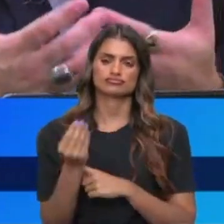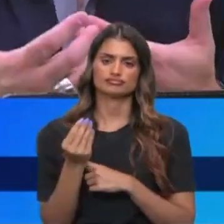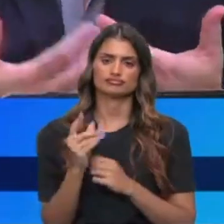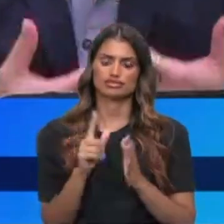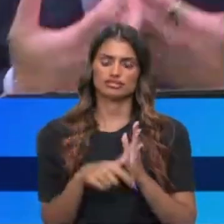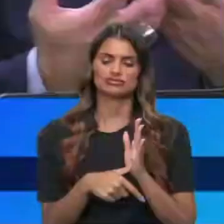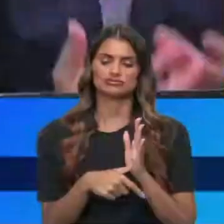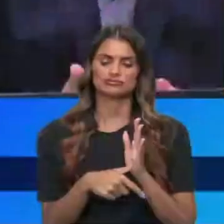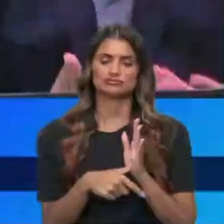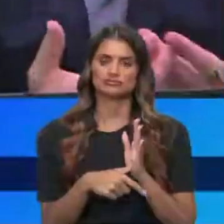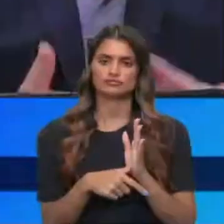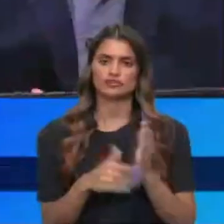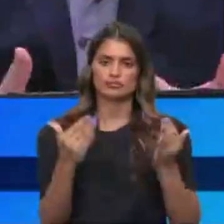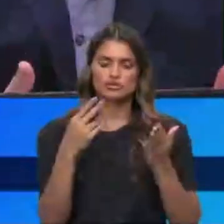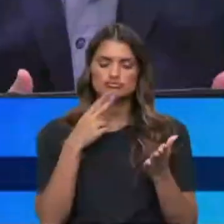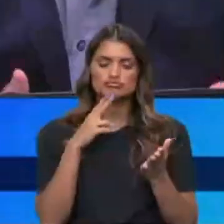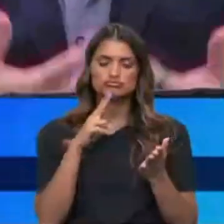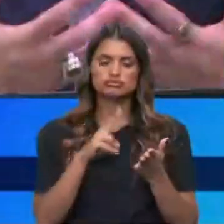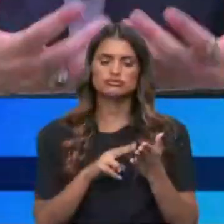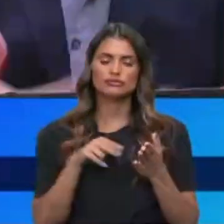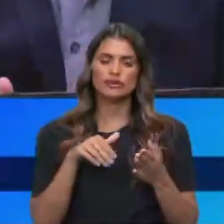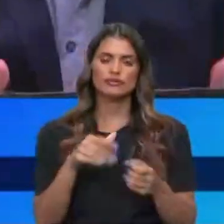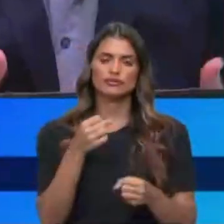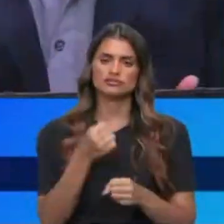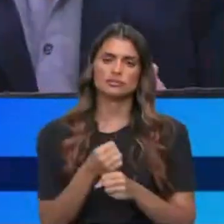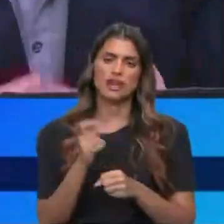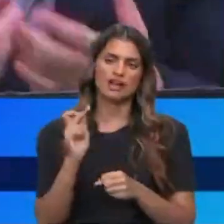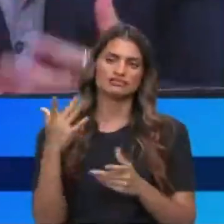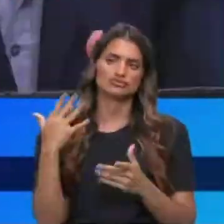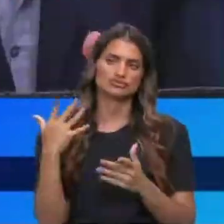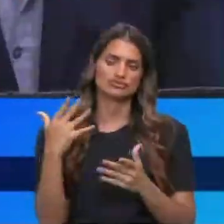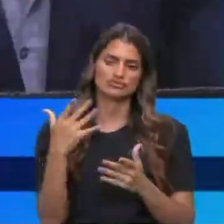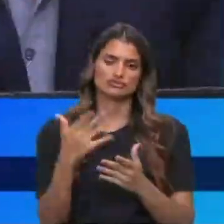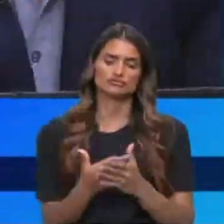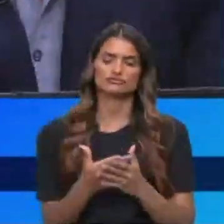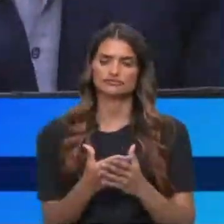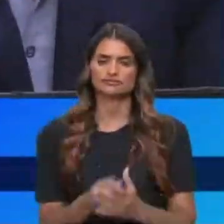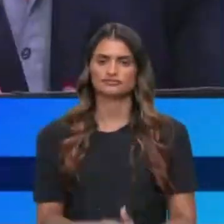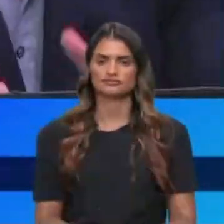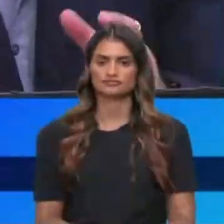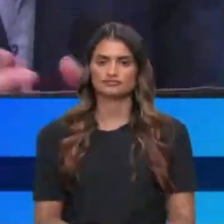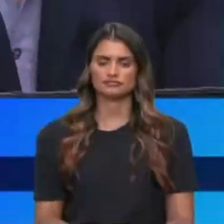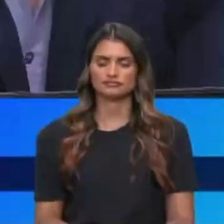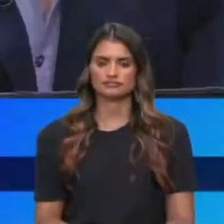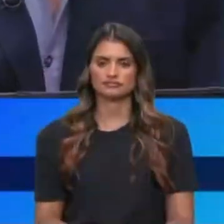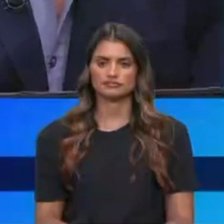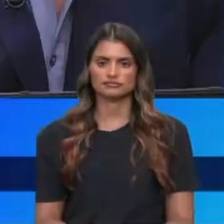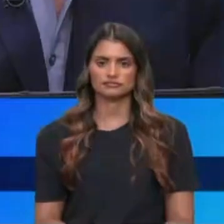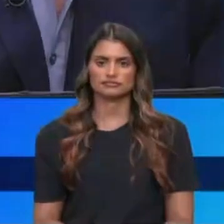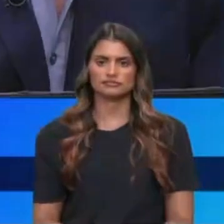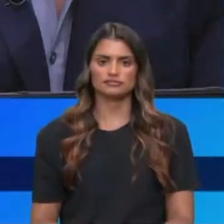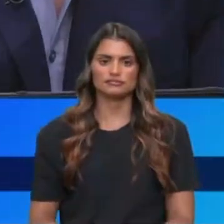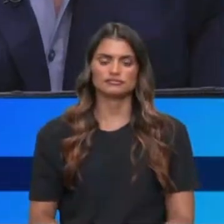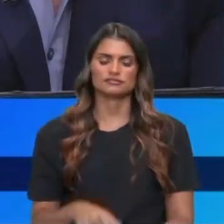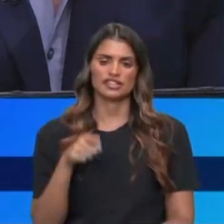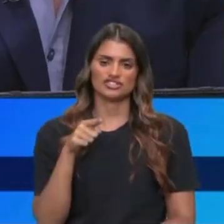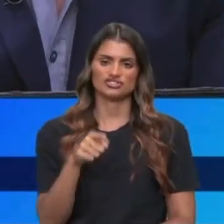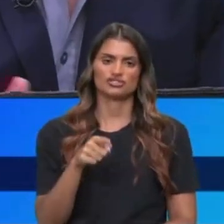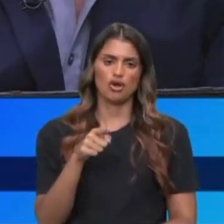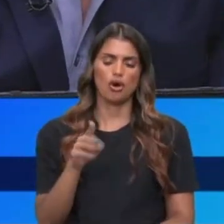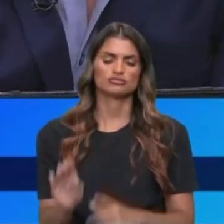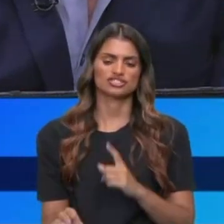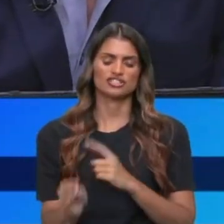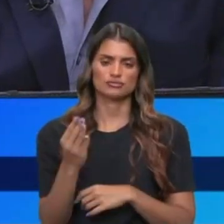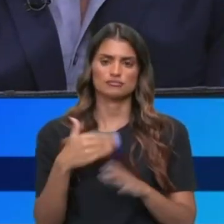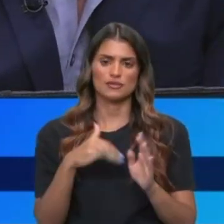projetos. Dados brutos que serão trabalhados ao longo de anos, ao longo de décadas. E este conjunto de objetos, mais